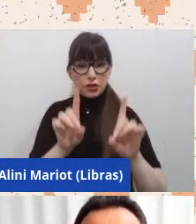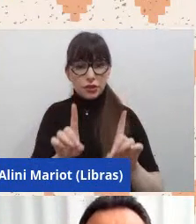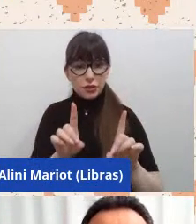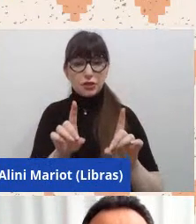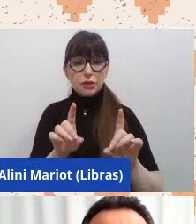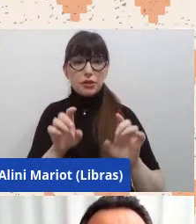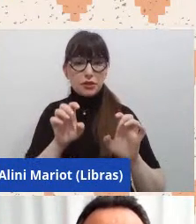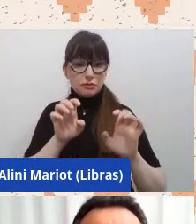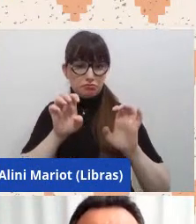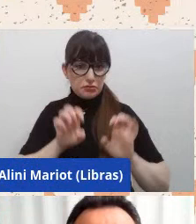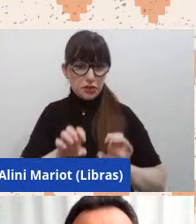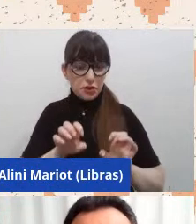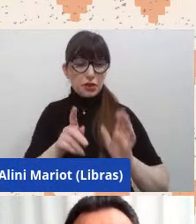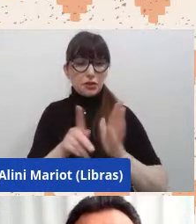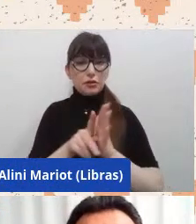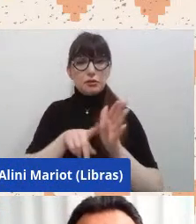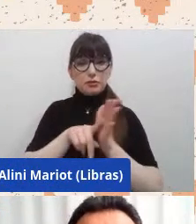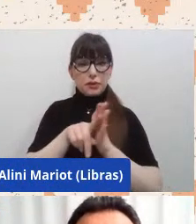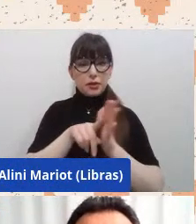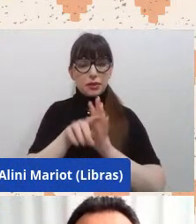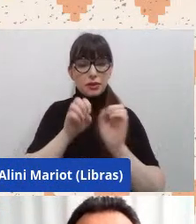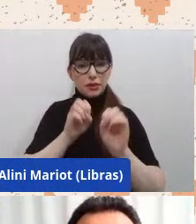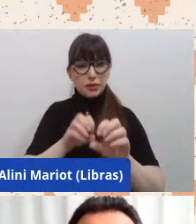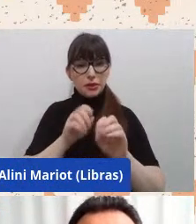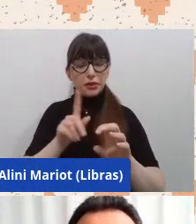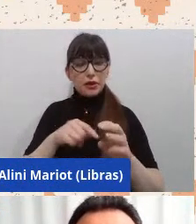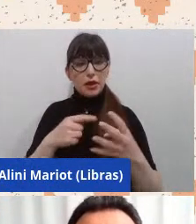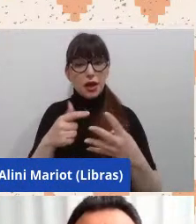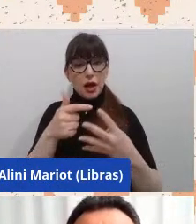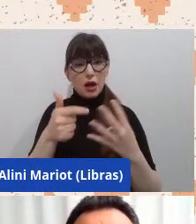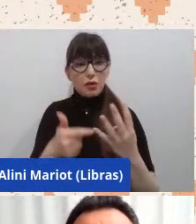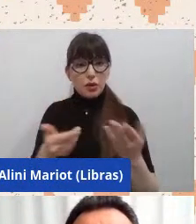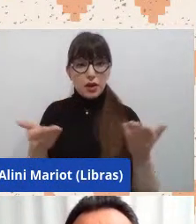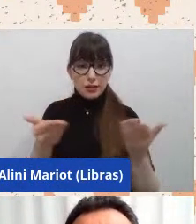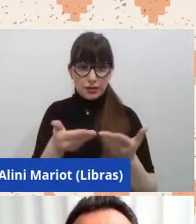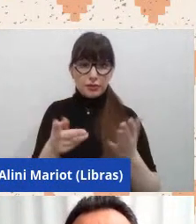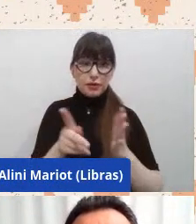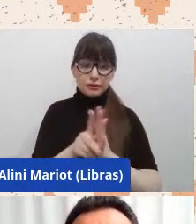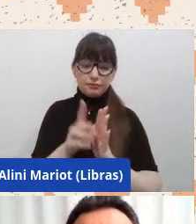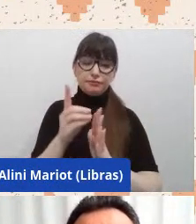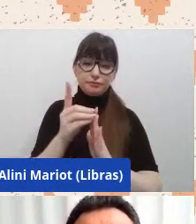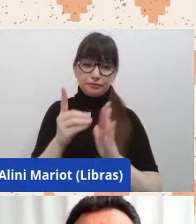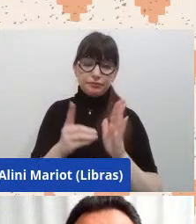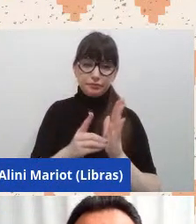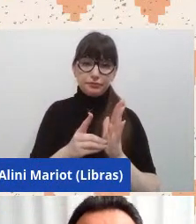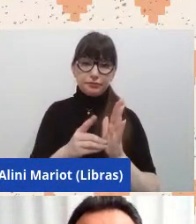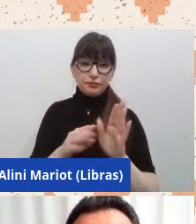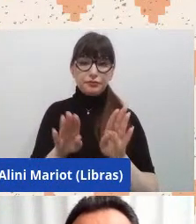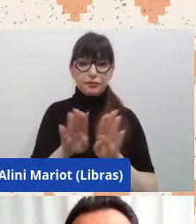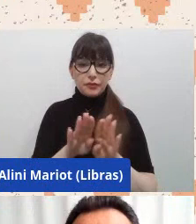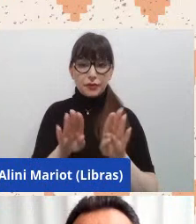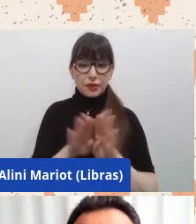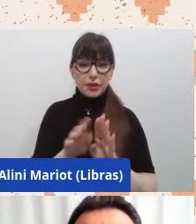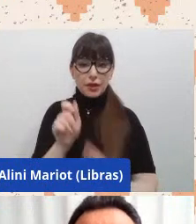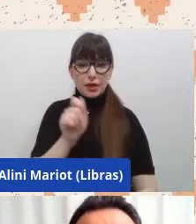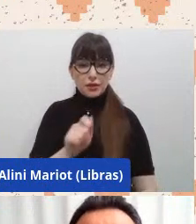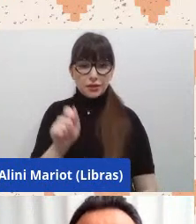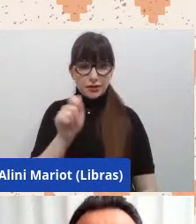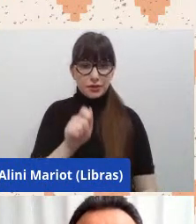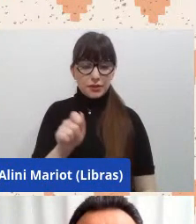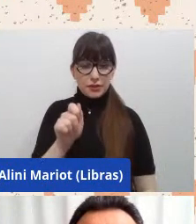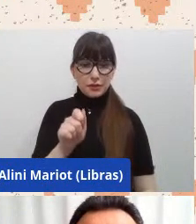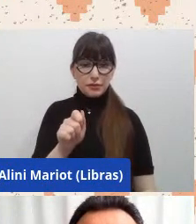Pesquisa em Educação, que é a quarta edição desse documento da AERA, Associação